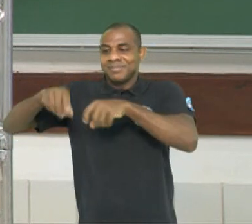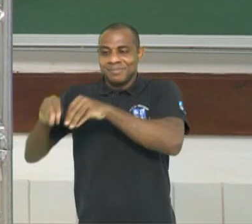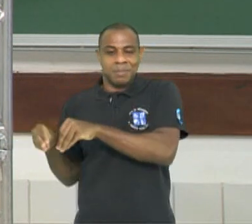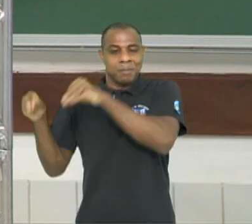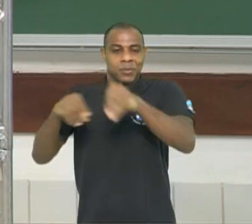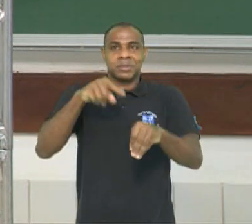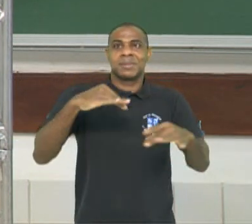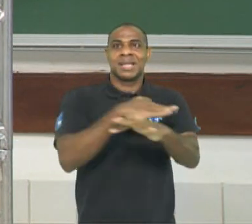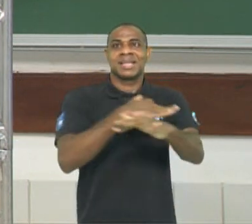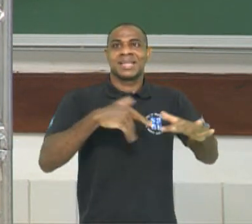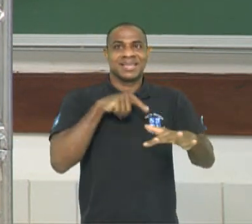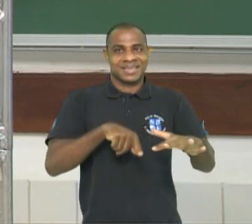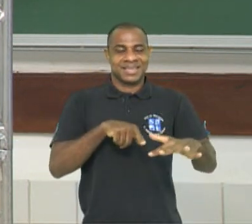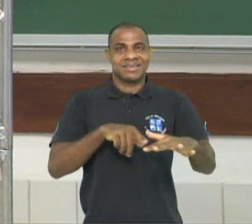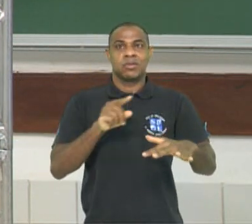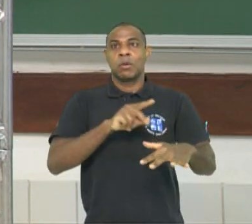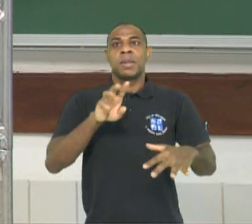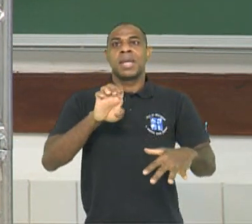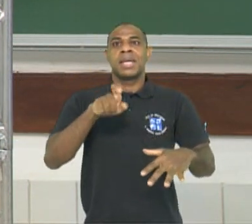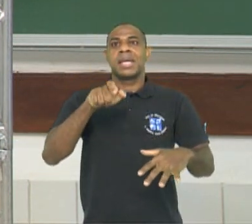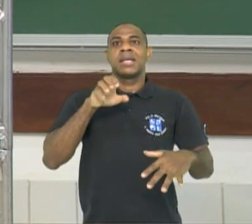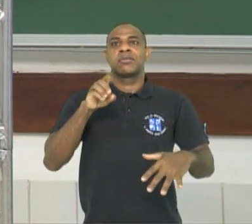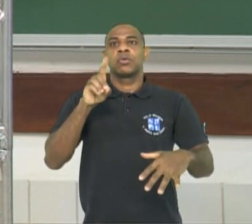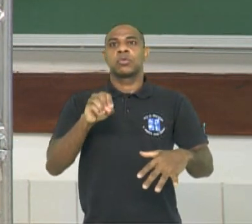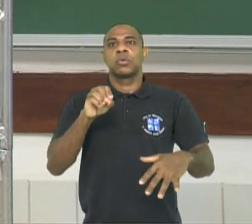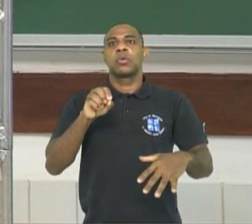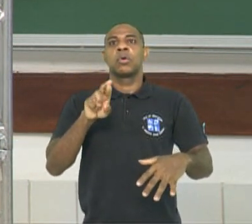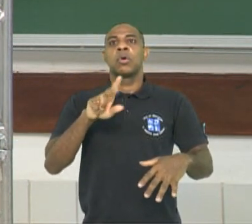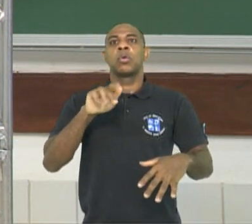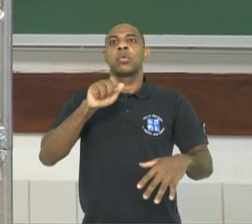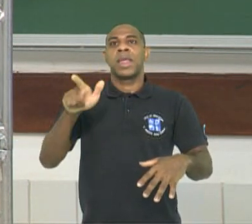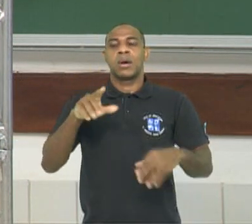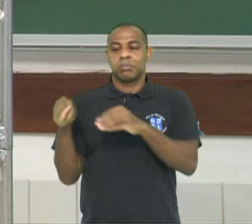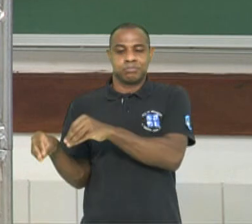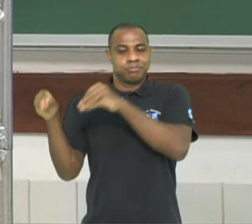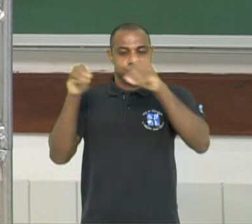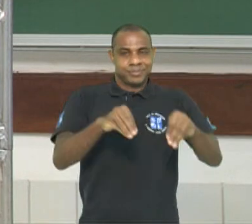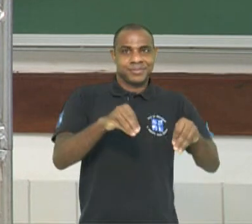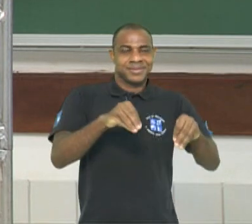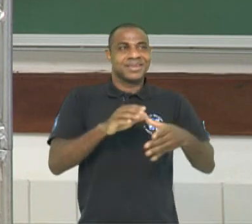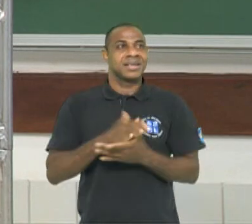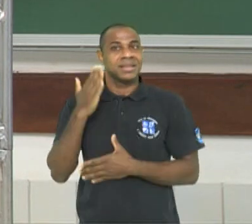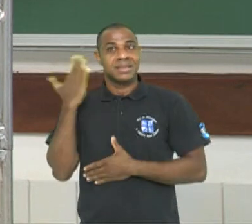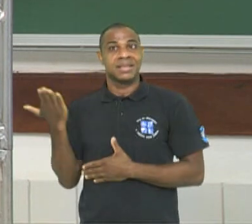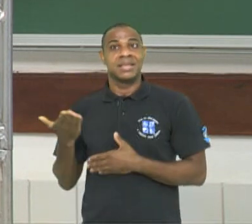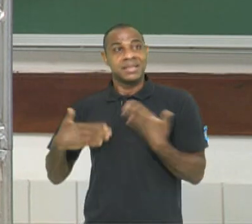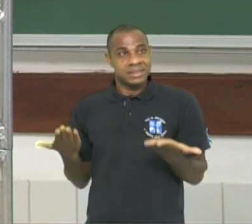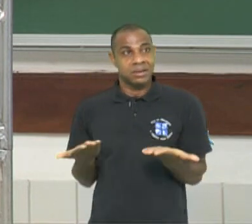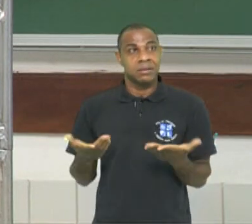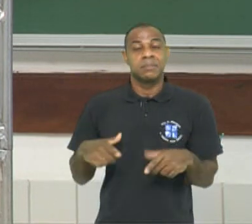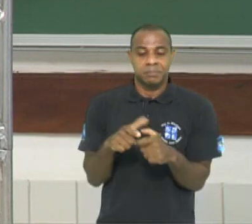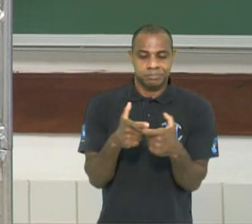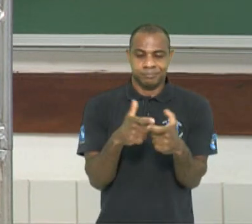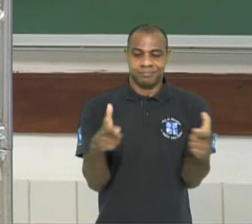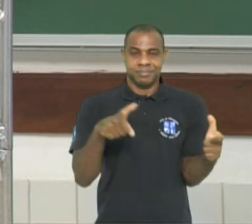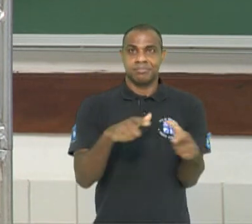urbanos. Isso contribuiu significativamente para o desenvolvimento das cidades, que tiveram que se